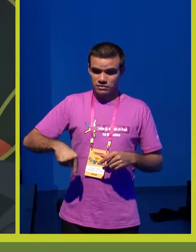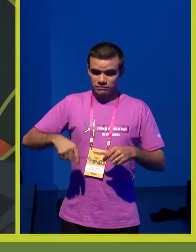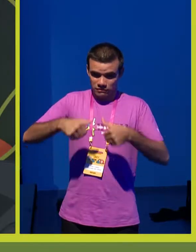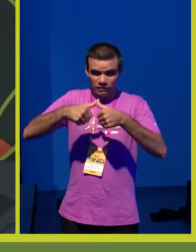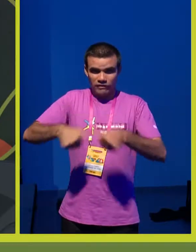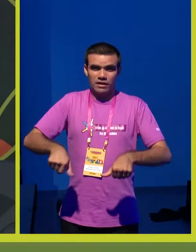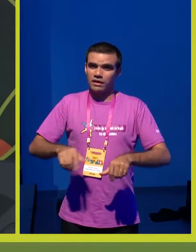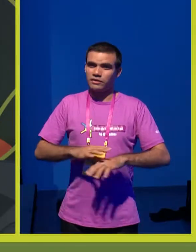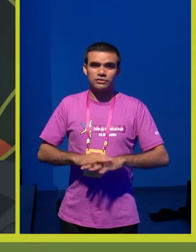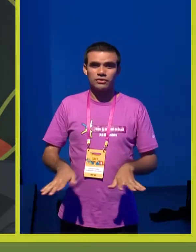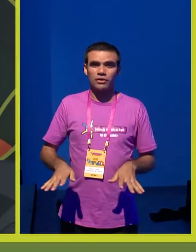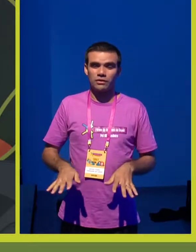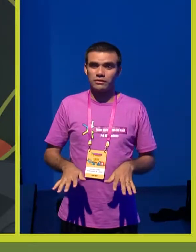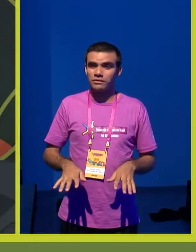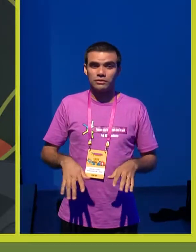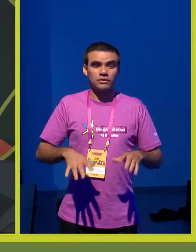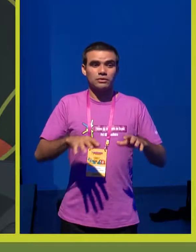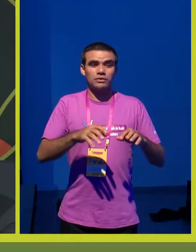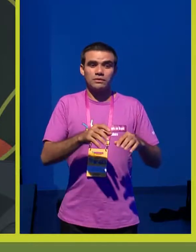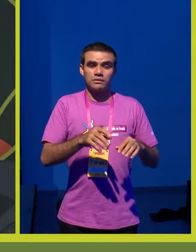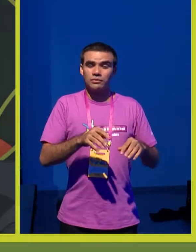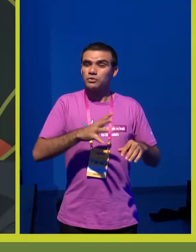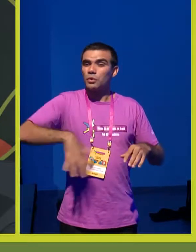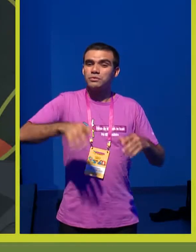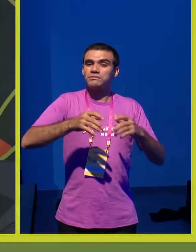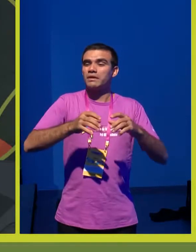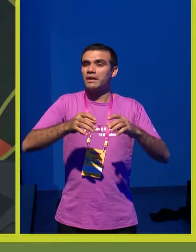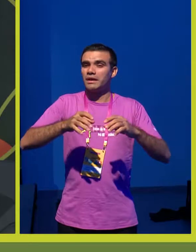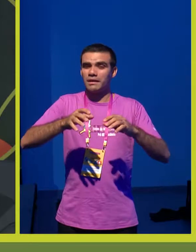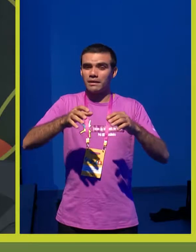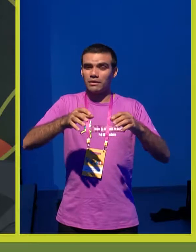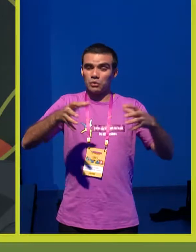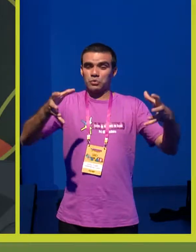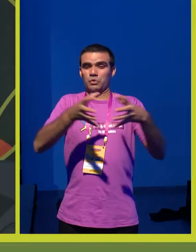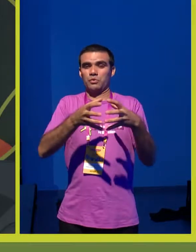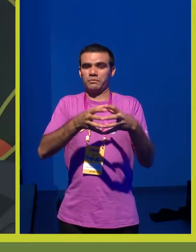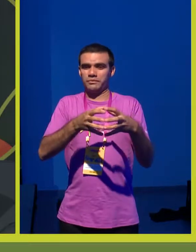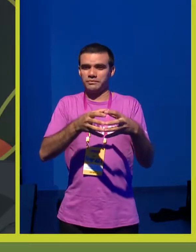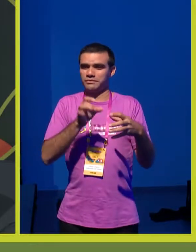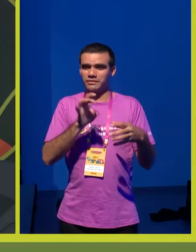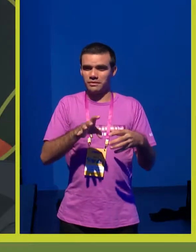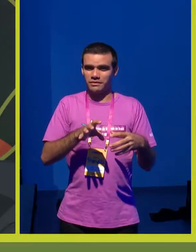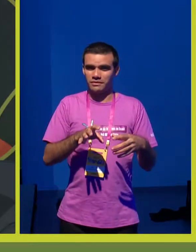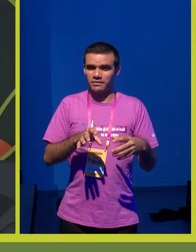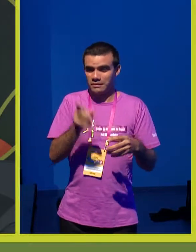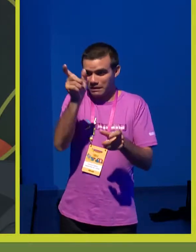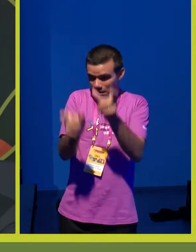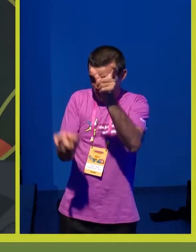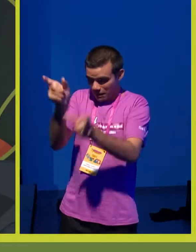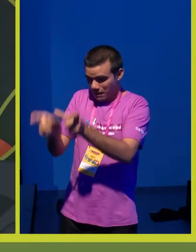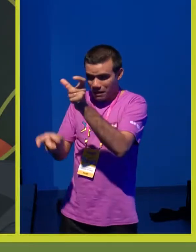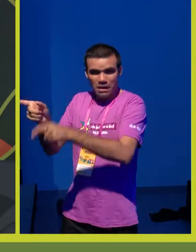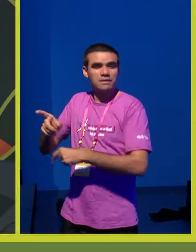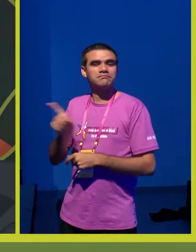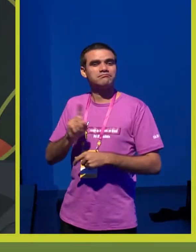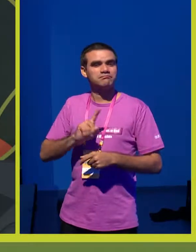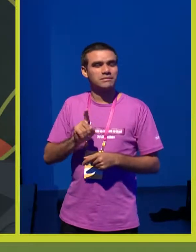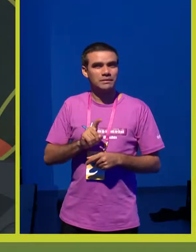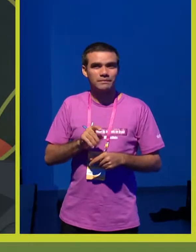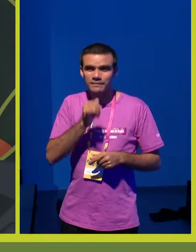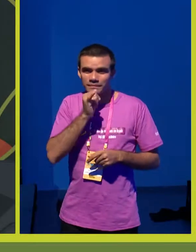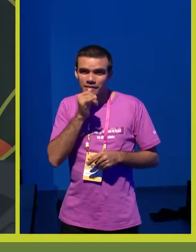genérica não de premissa de indivíduo único então o que acontece quando eles vão para países com características